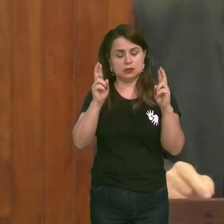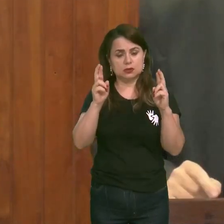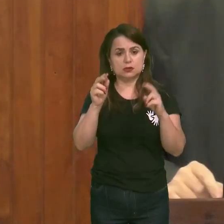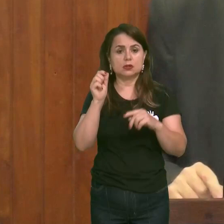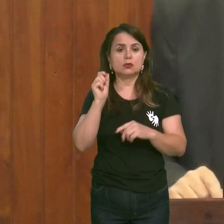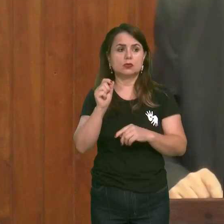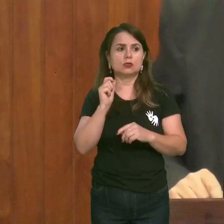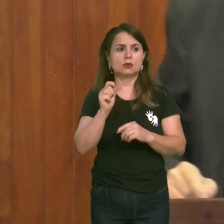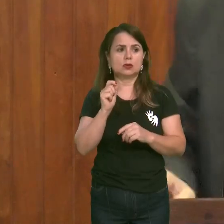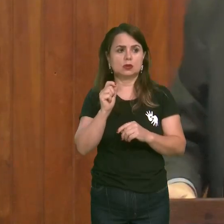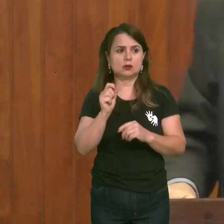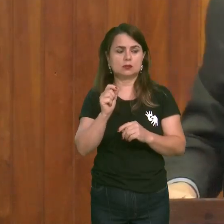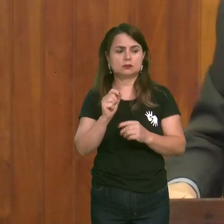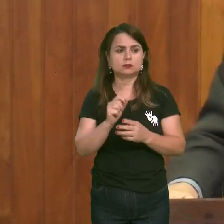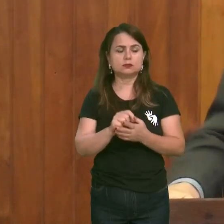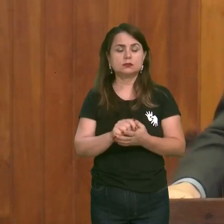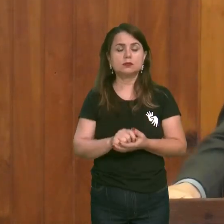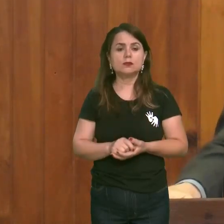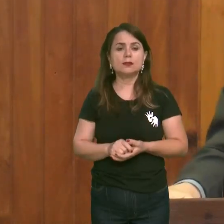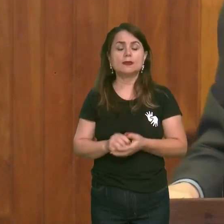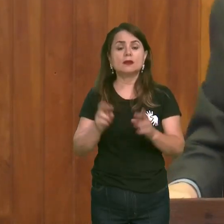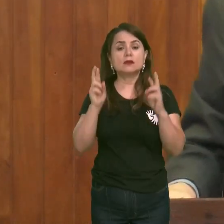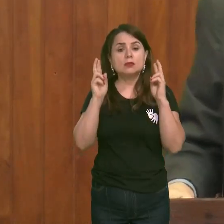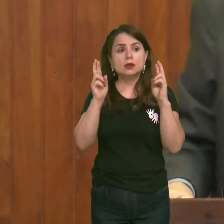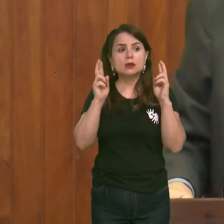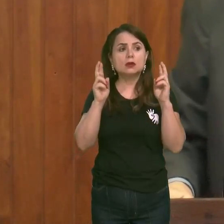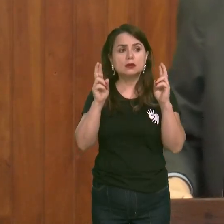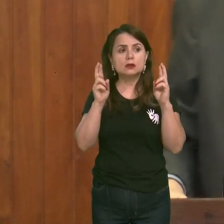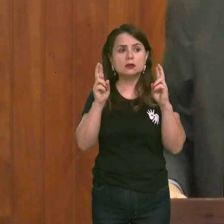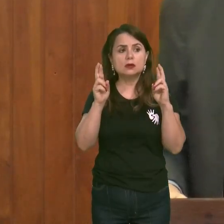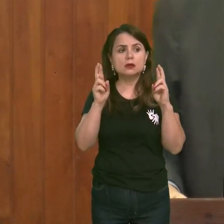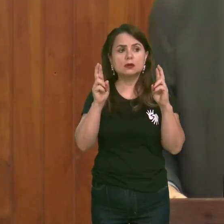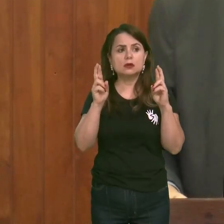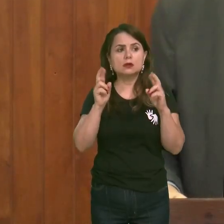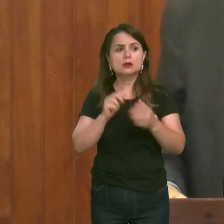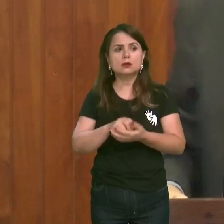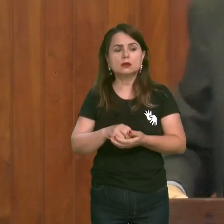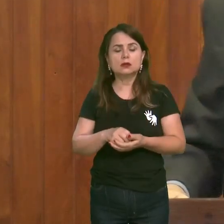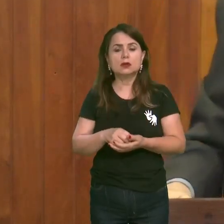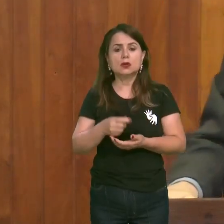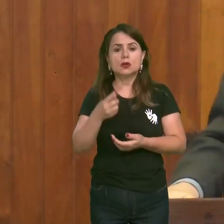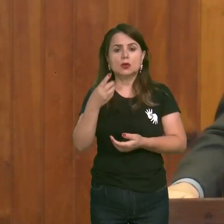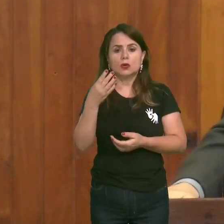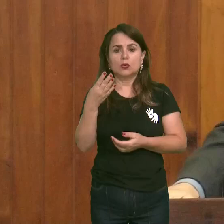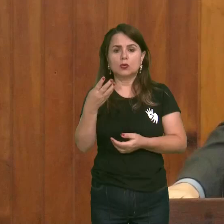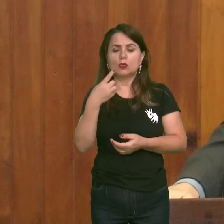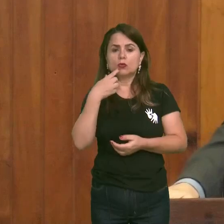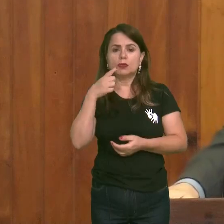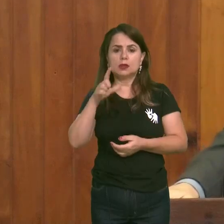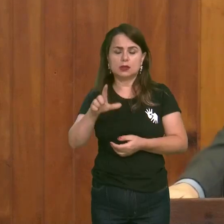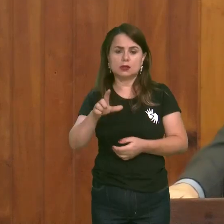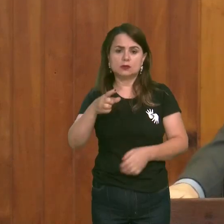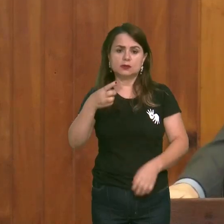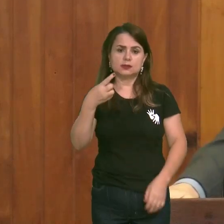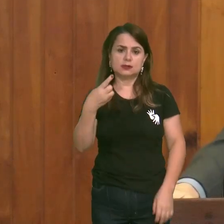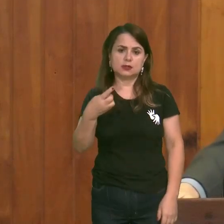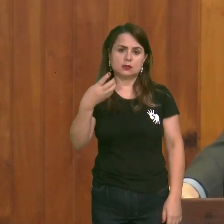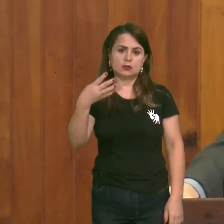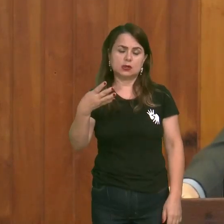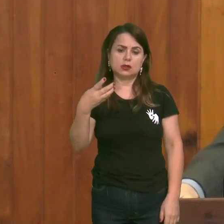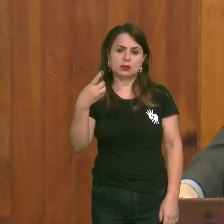Rogério Vereador Danilo Vereador Eduardo Amigo esperança é que de 1 bilhão 141 milhões